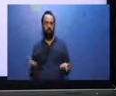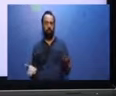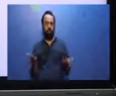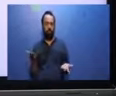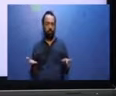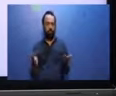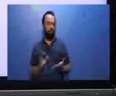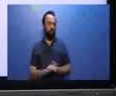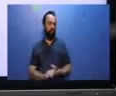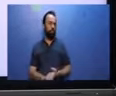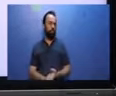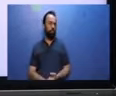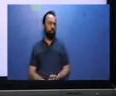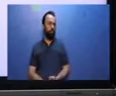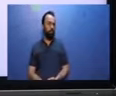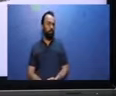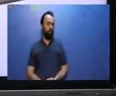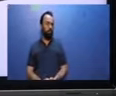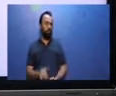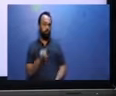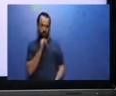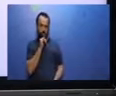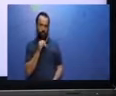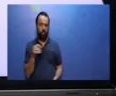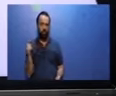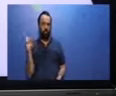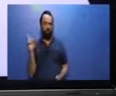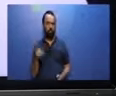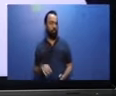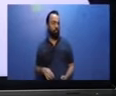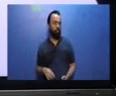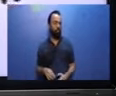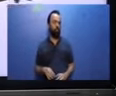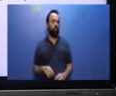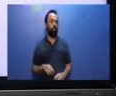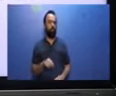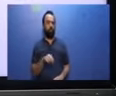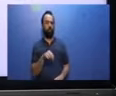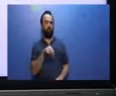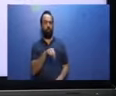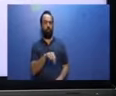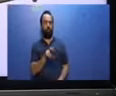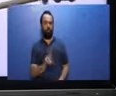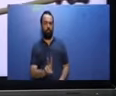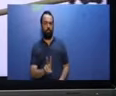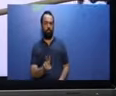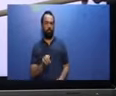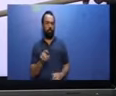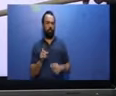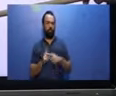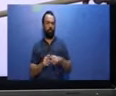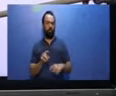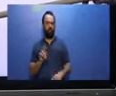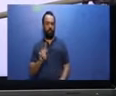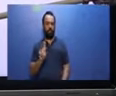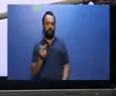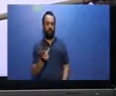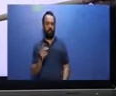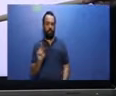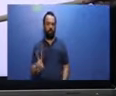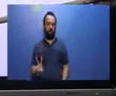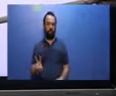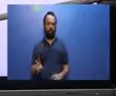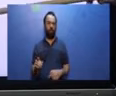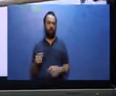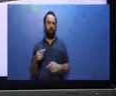balanceamento então aqui no exemplo da equação aqui embaixo nós temos n2 + h2 que resulta em